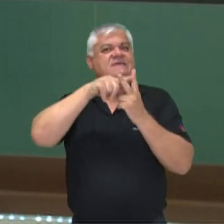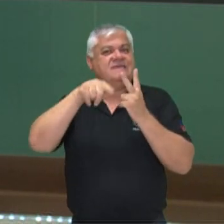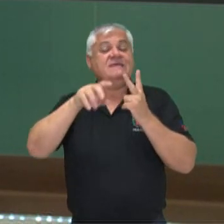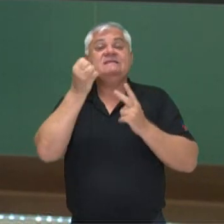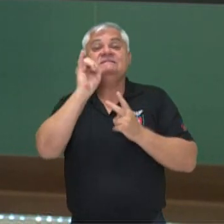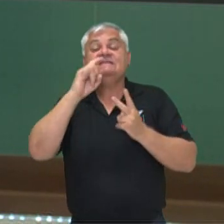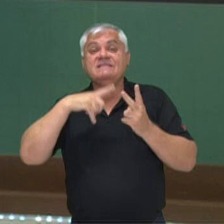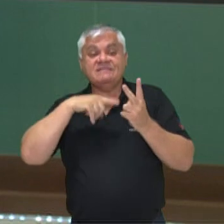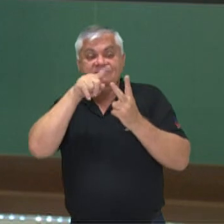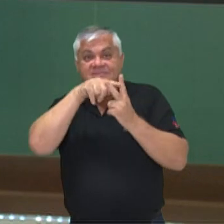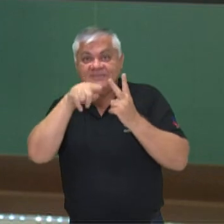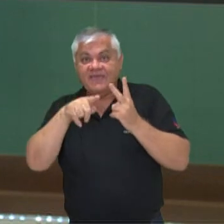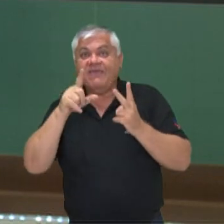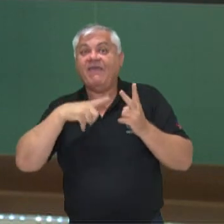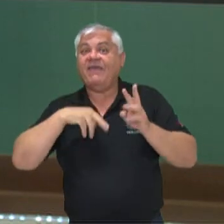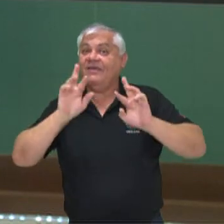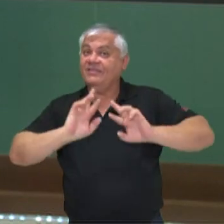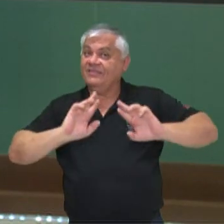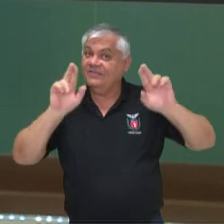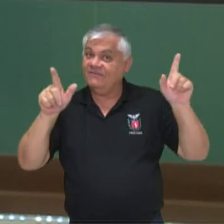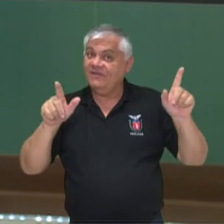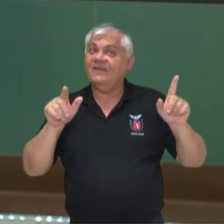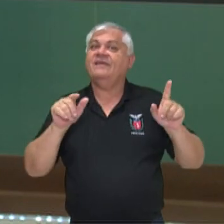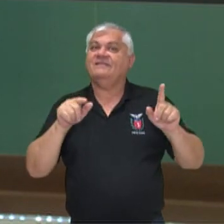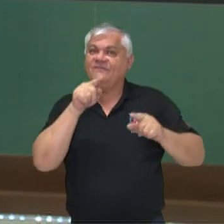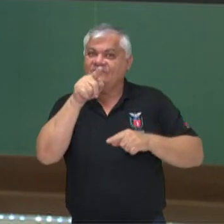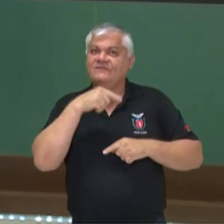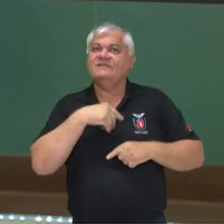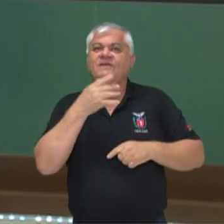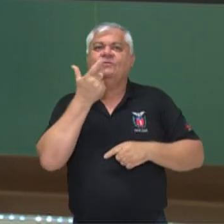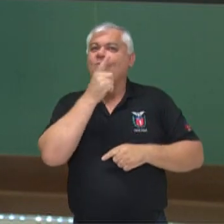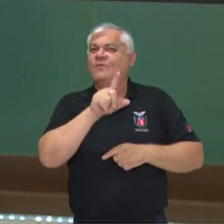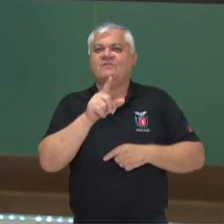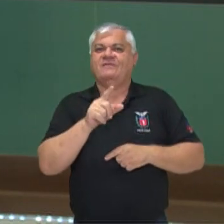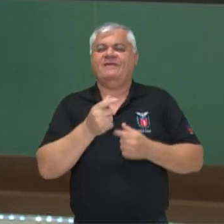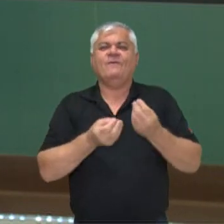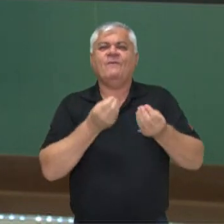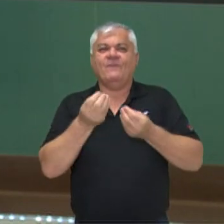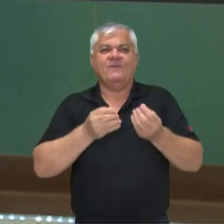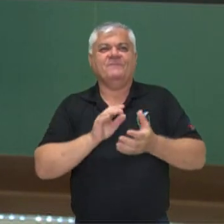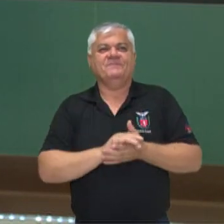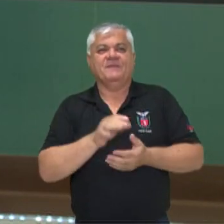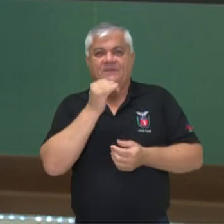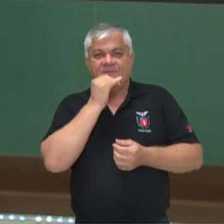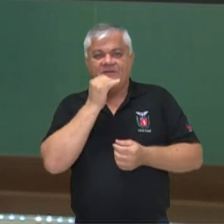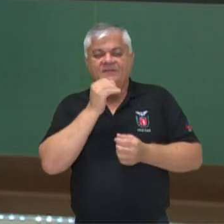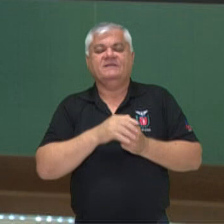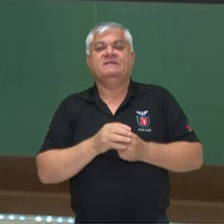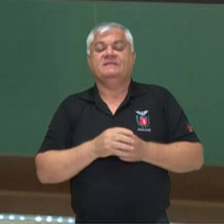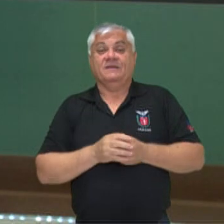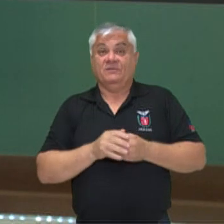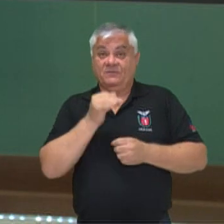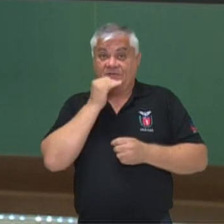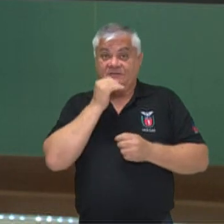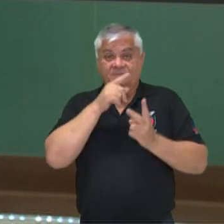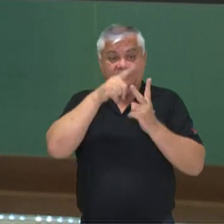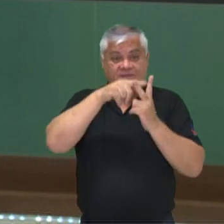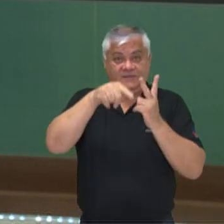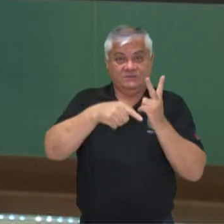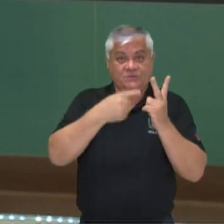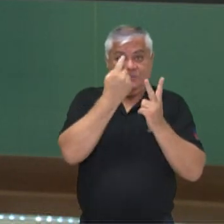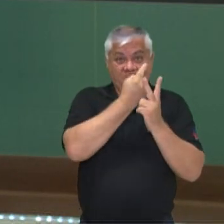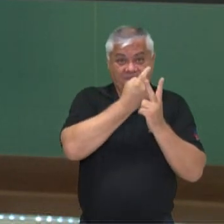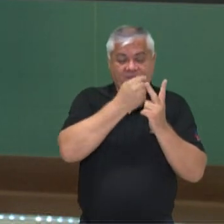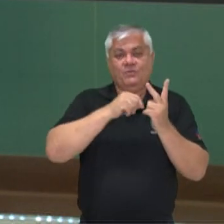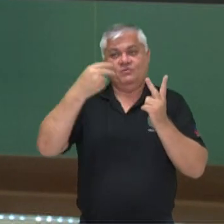quadrada, é a diferença de 2 quadrados e você consegue fatorar. Fatorar como? Extrai a raiz do primeiro e a raiz do segundo. Extraiu